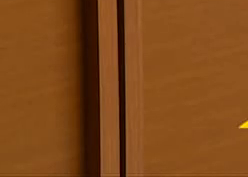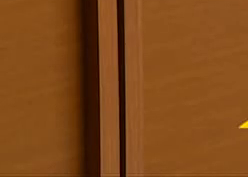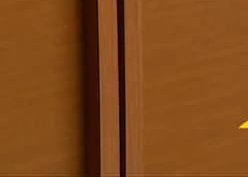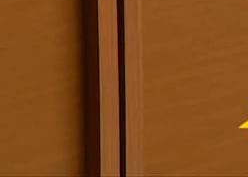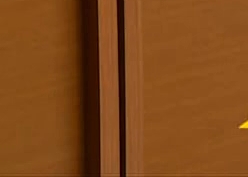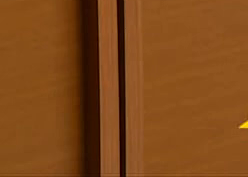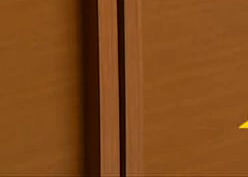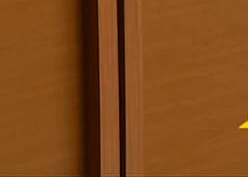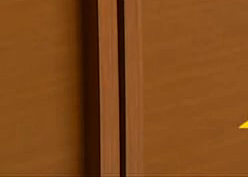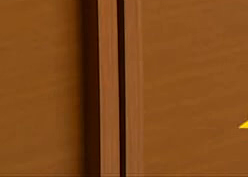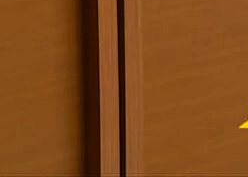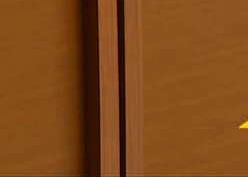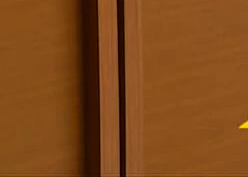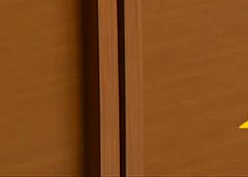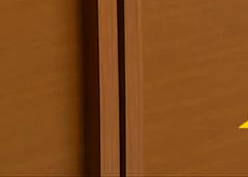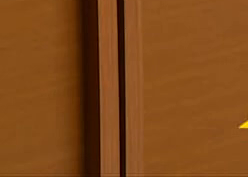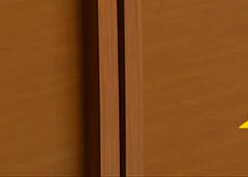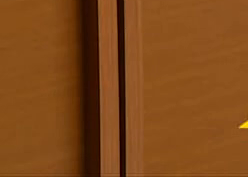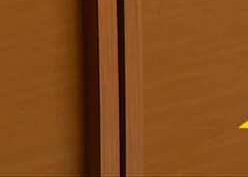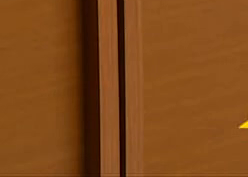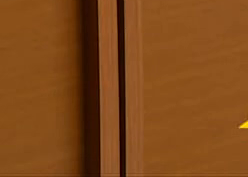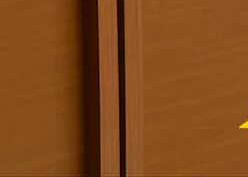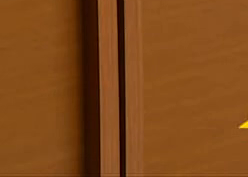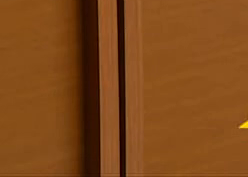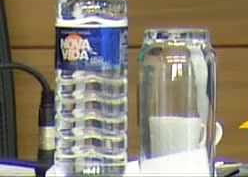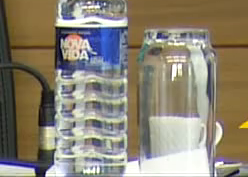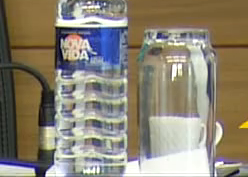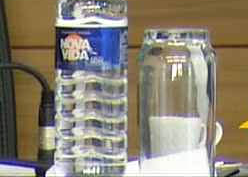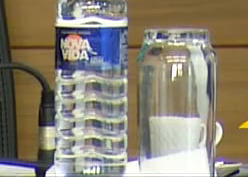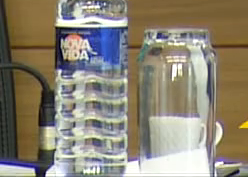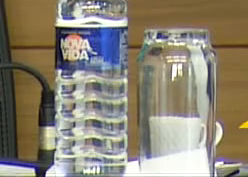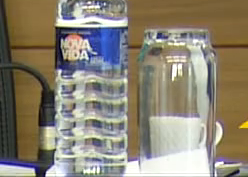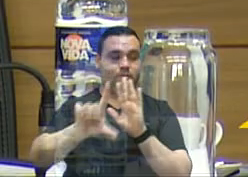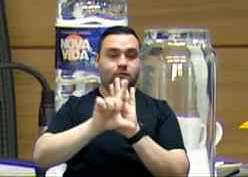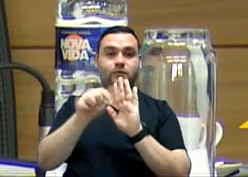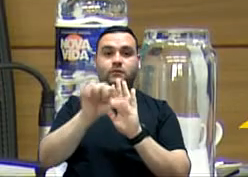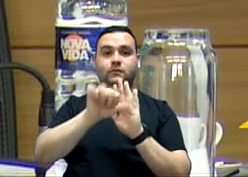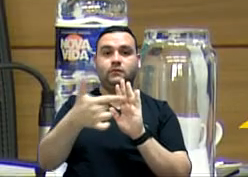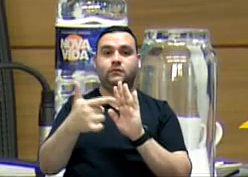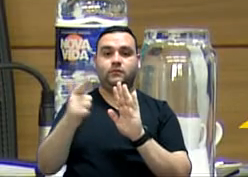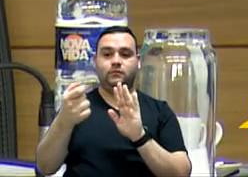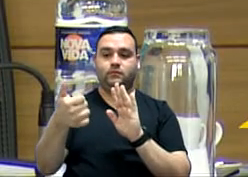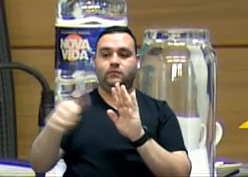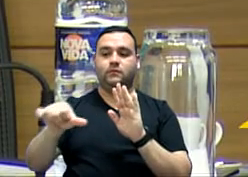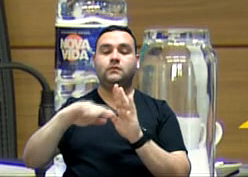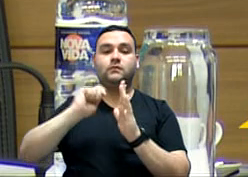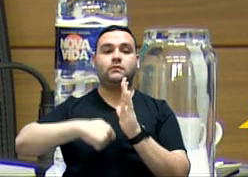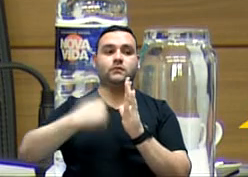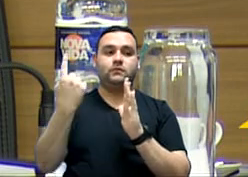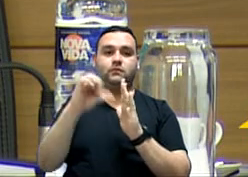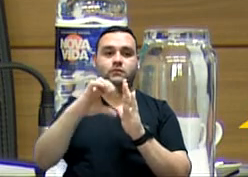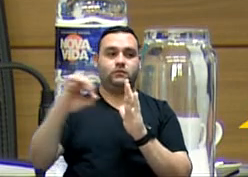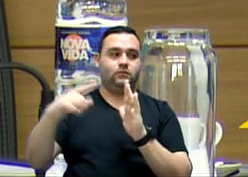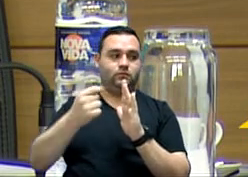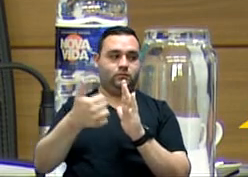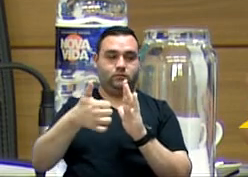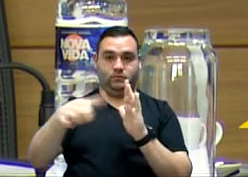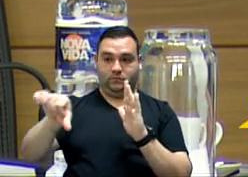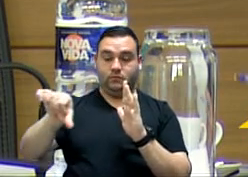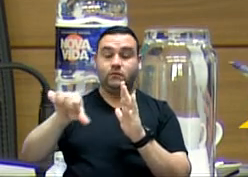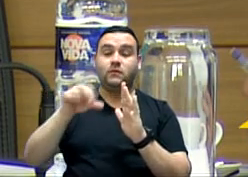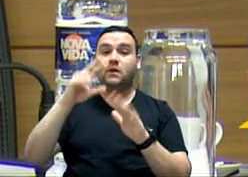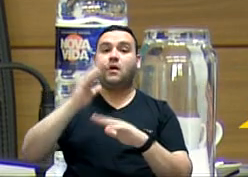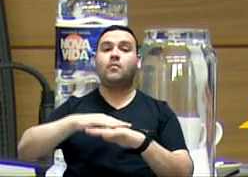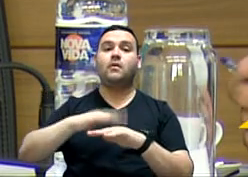Veto total ao projeto número 26/2019, ao projeto de lei 92/2019, autógrafo 190/2019,